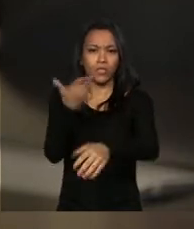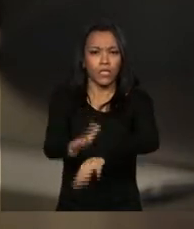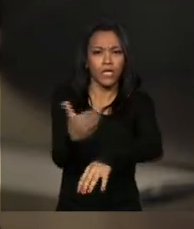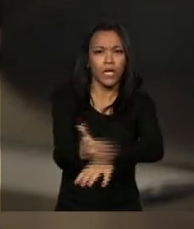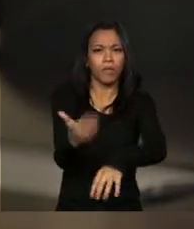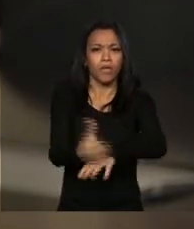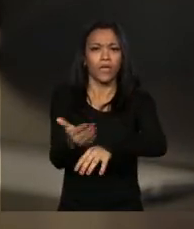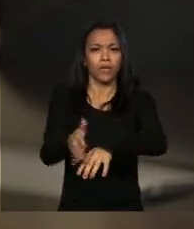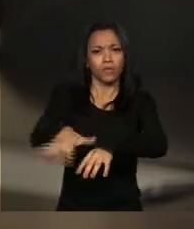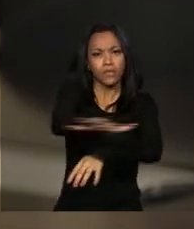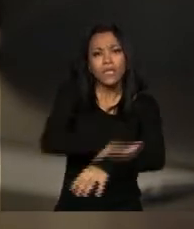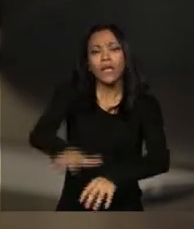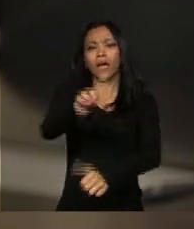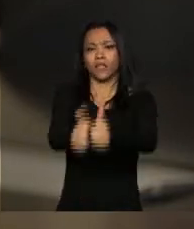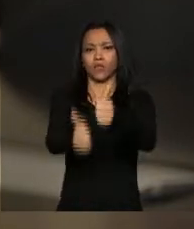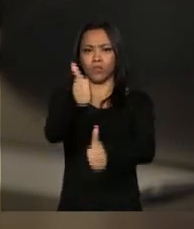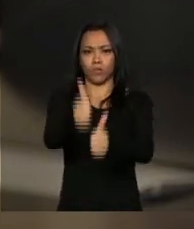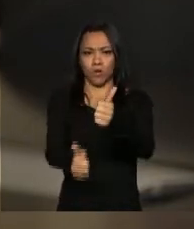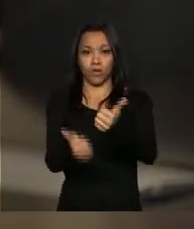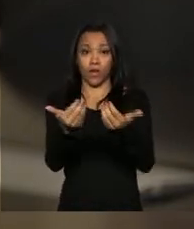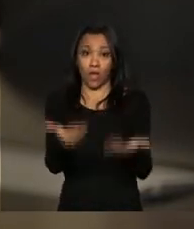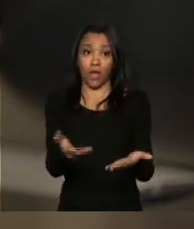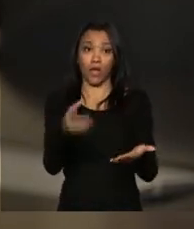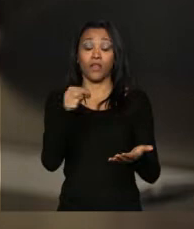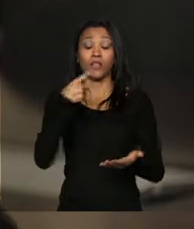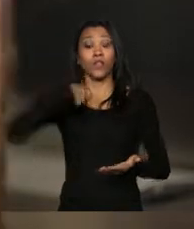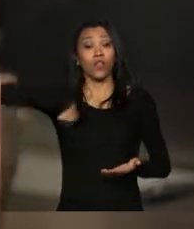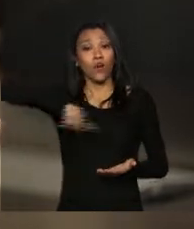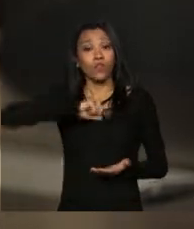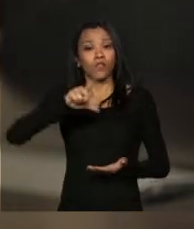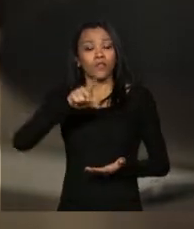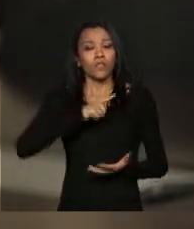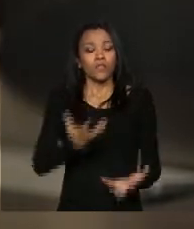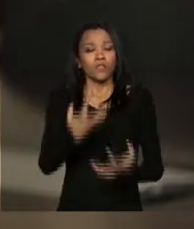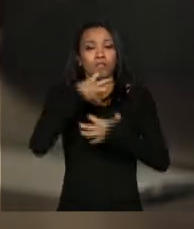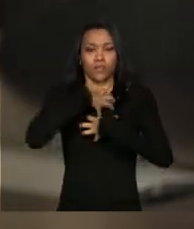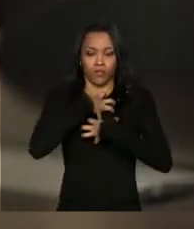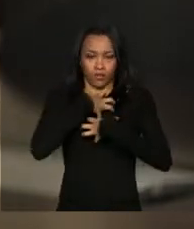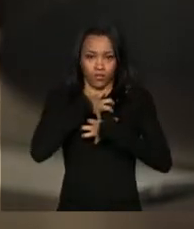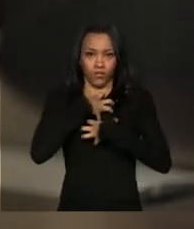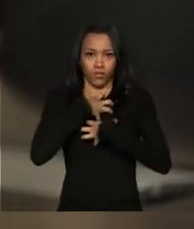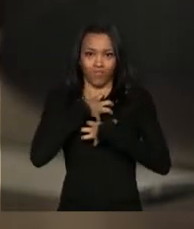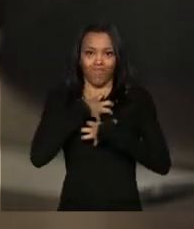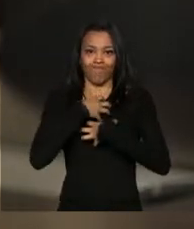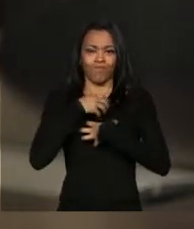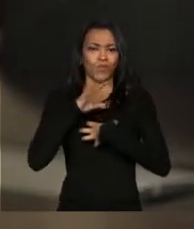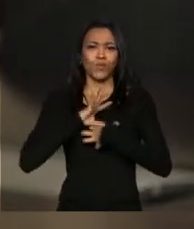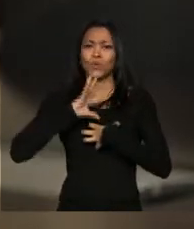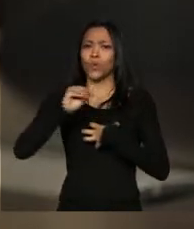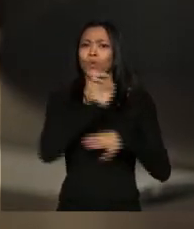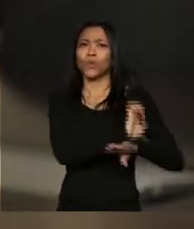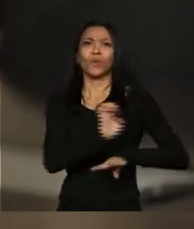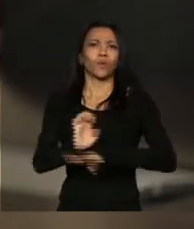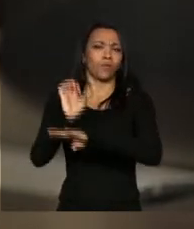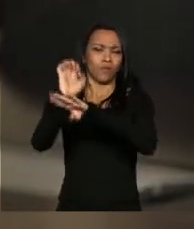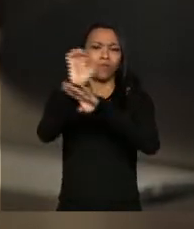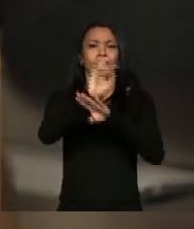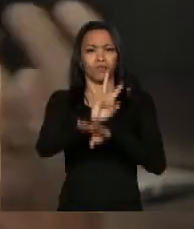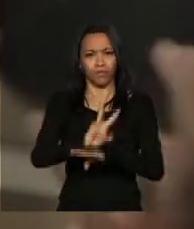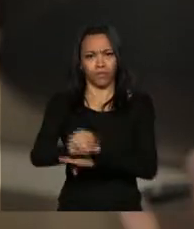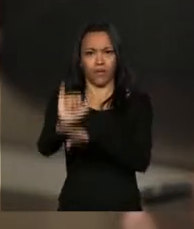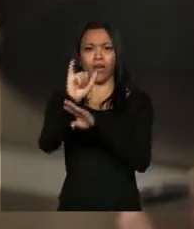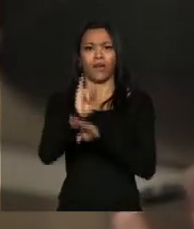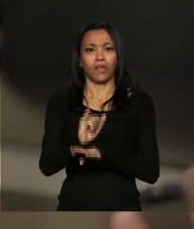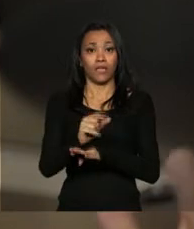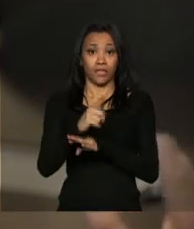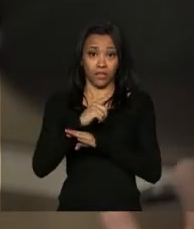estados. É como se a gente vai ter um pacto federativo também dessas estruturas. Você